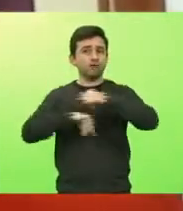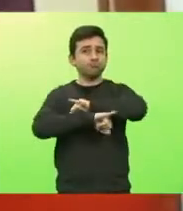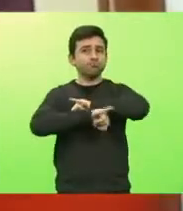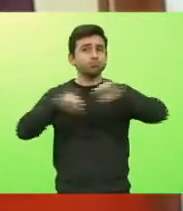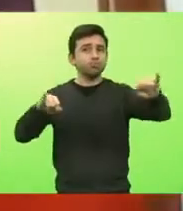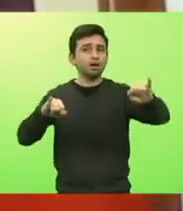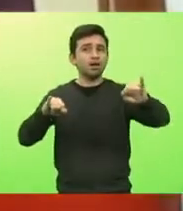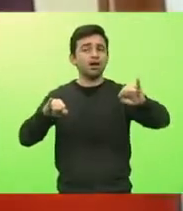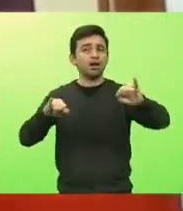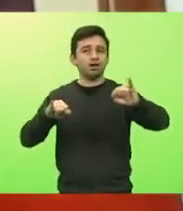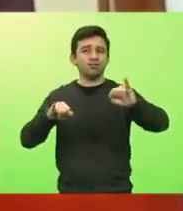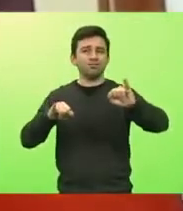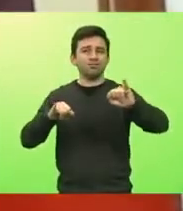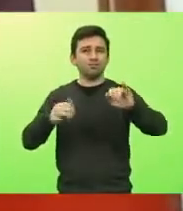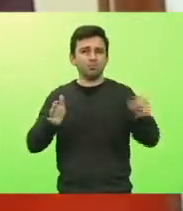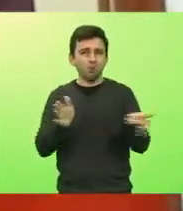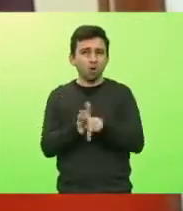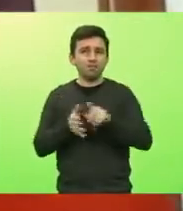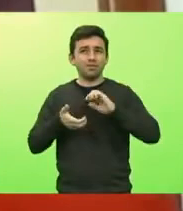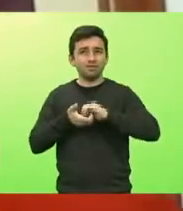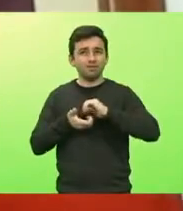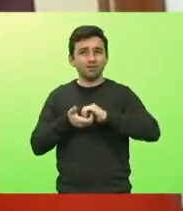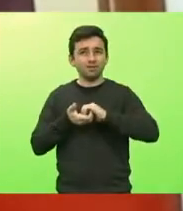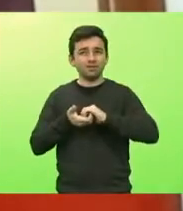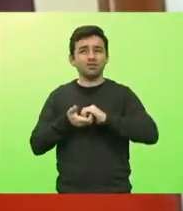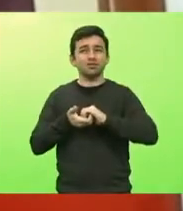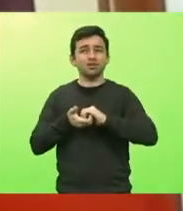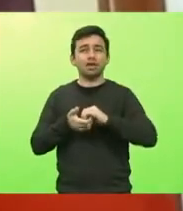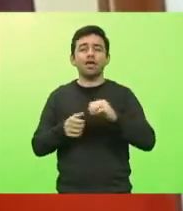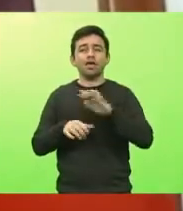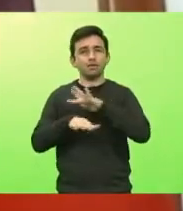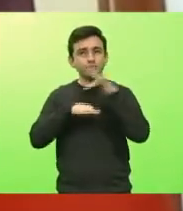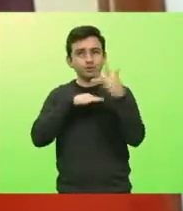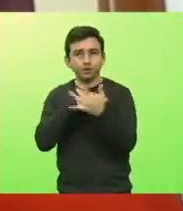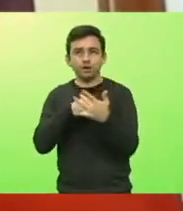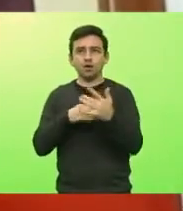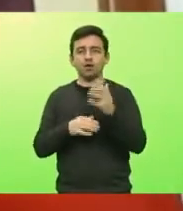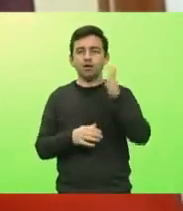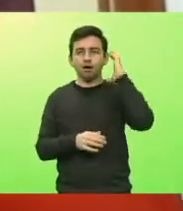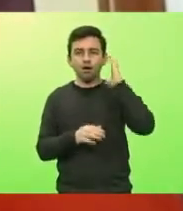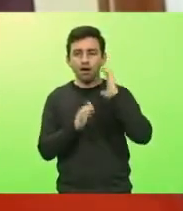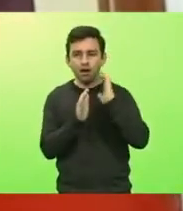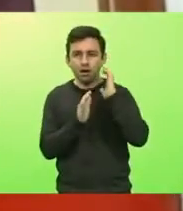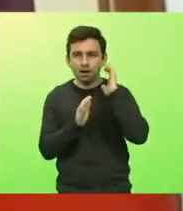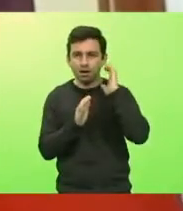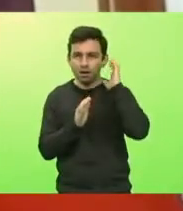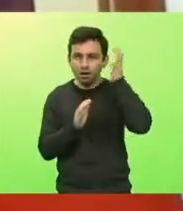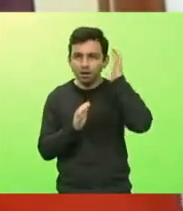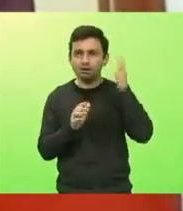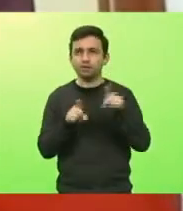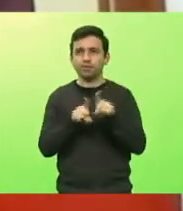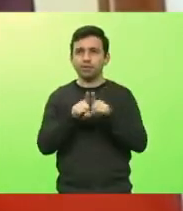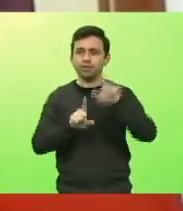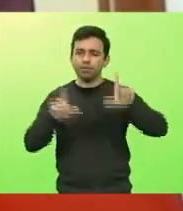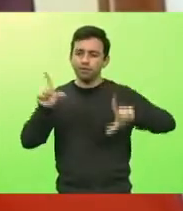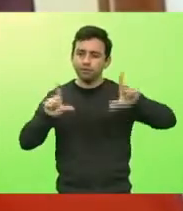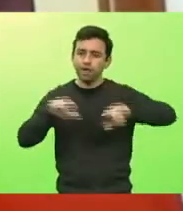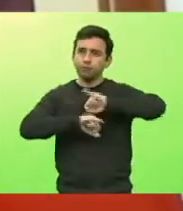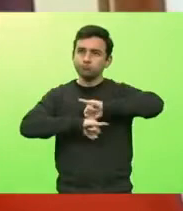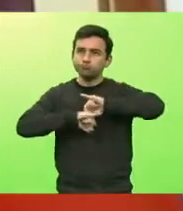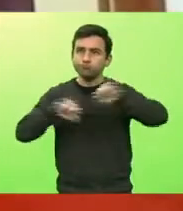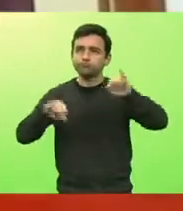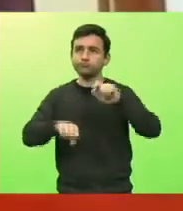Civil seja transmitido por rede social, pelas rádios, pelas televisões, enfim, dando este alerta na